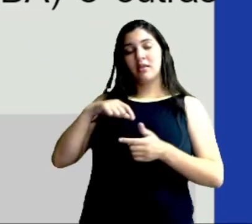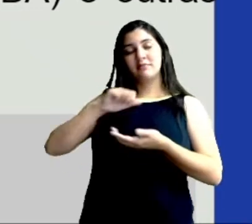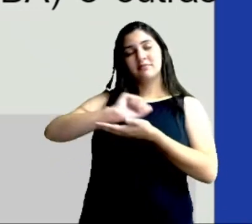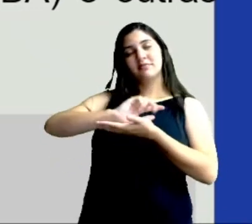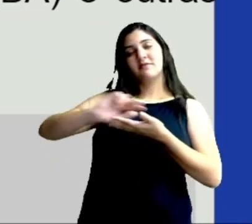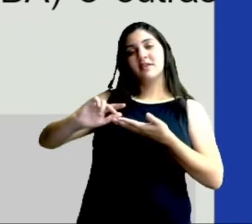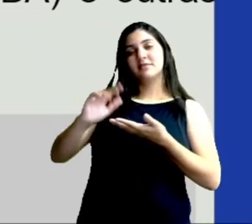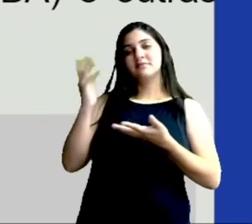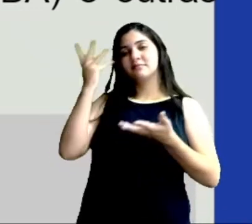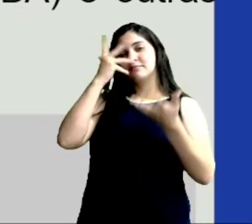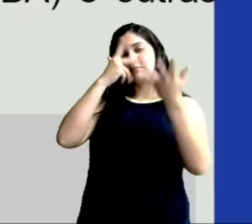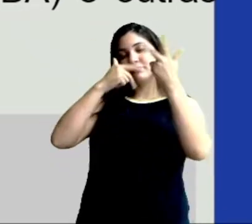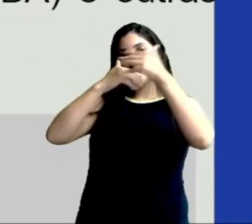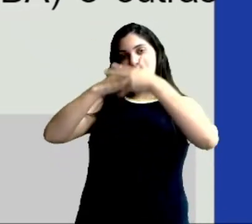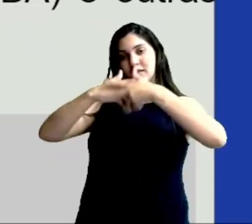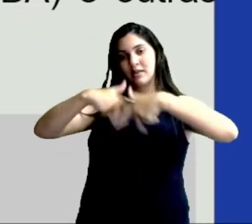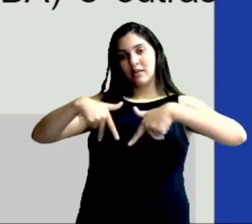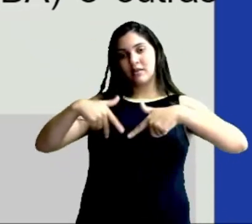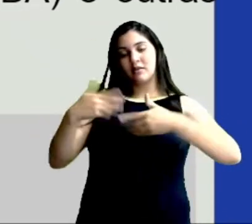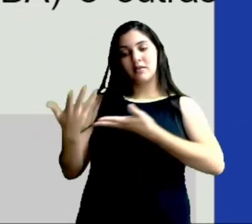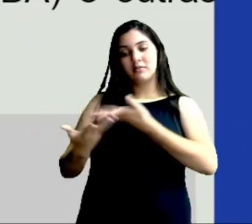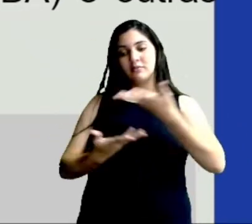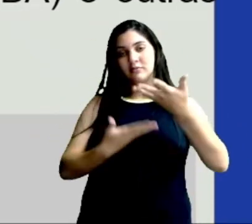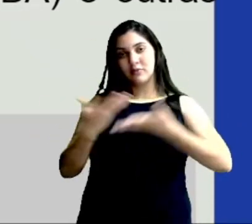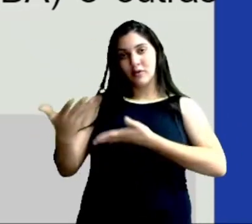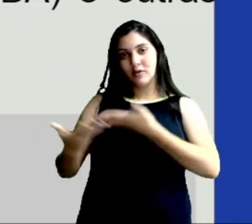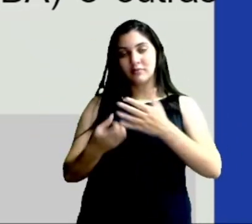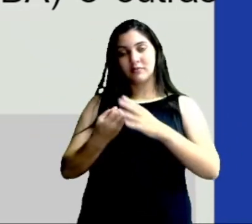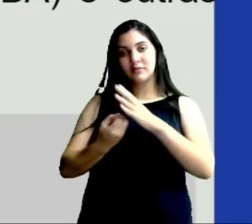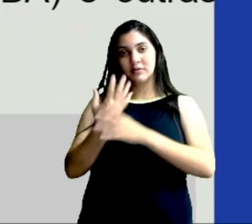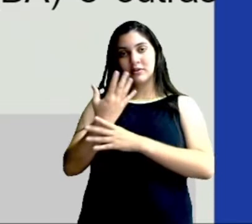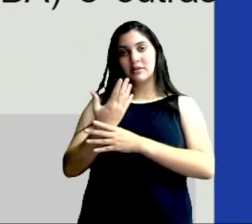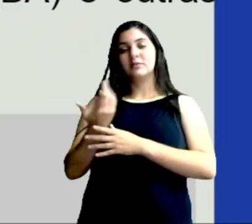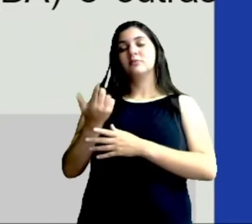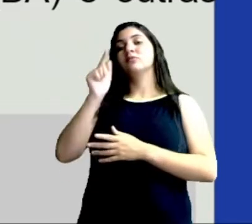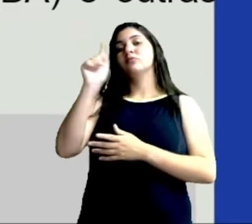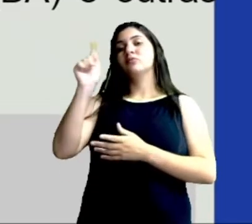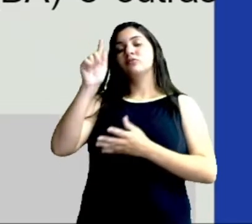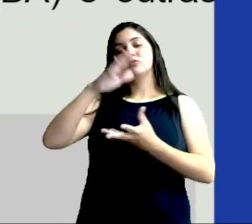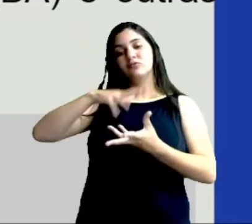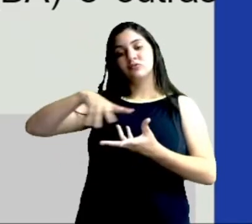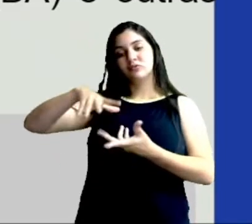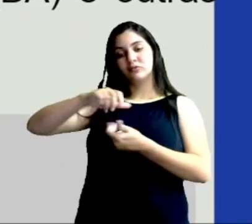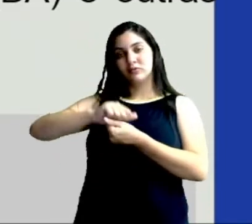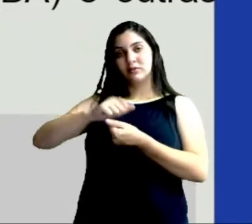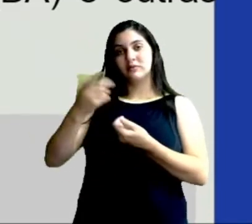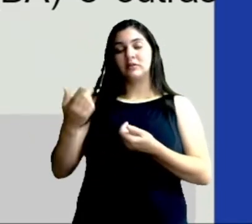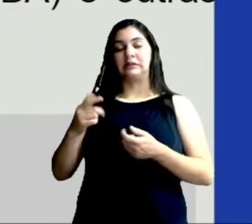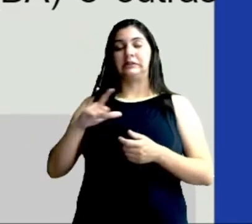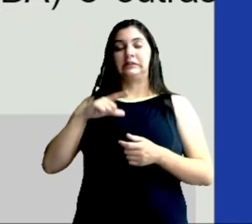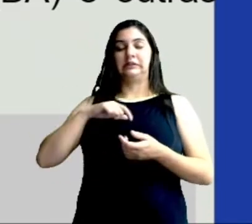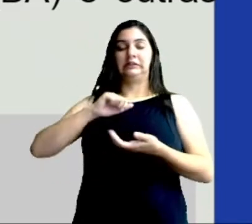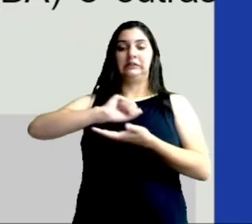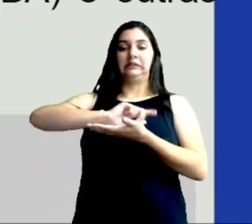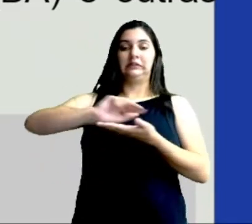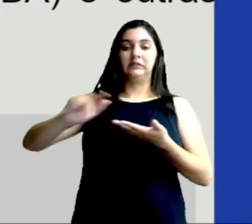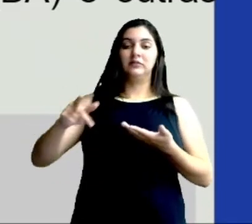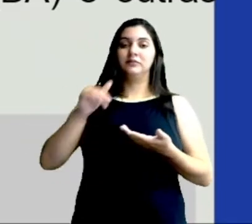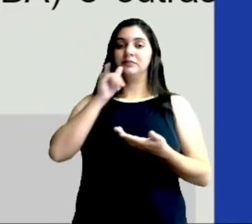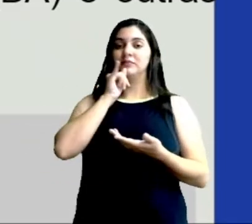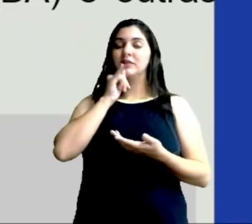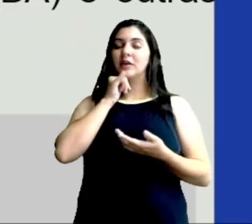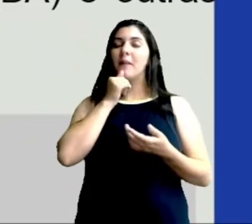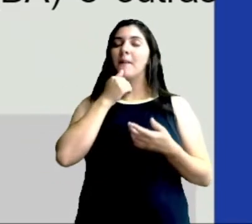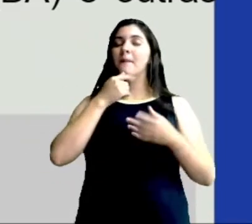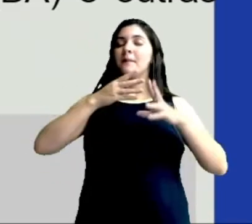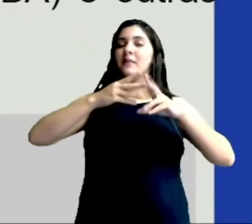naturais relacionadas a essa formação fitogeográfica do grande número destacados, né? Aí nós temos os lençóis